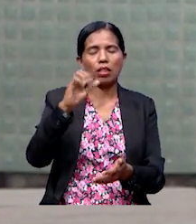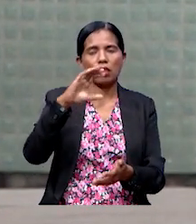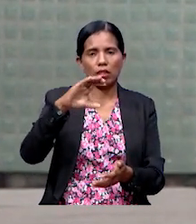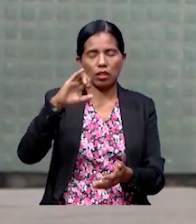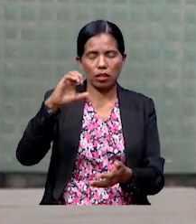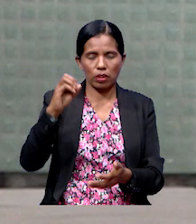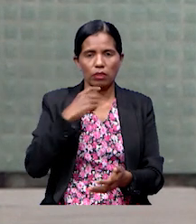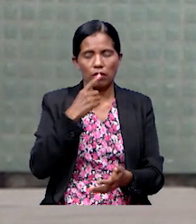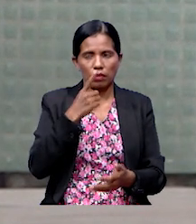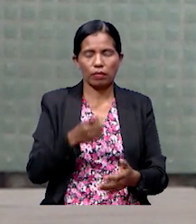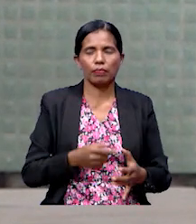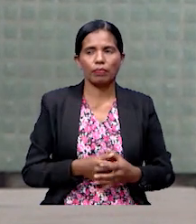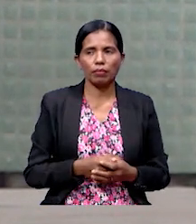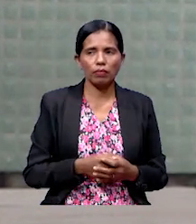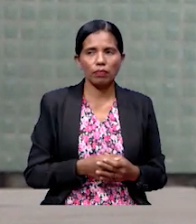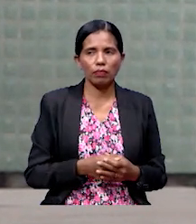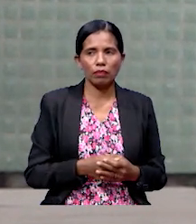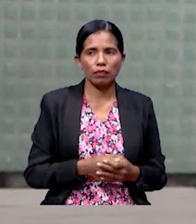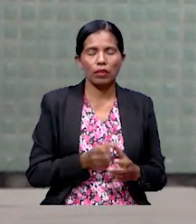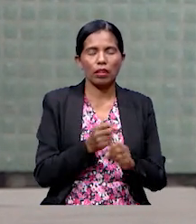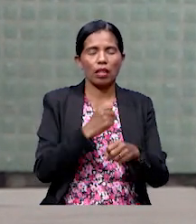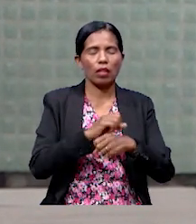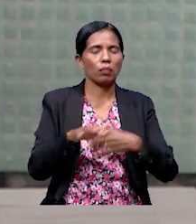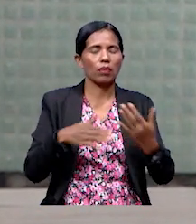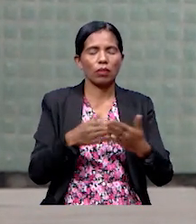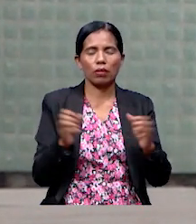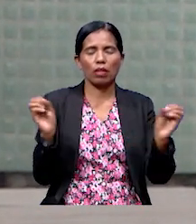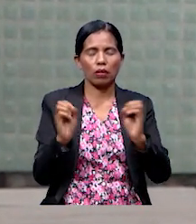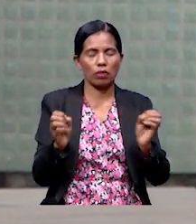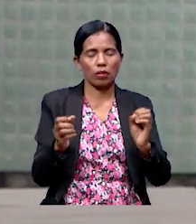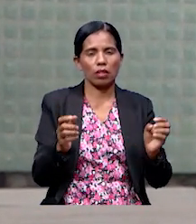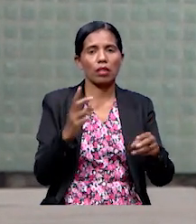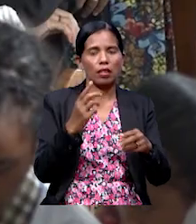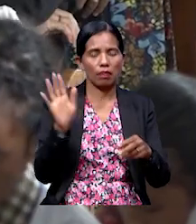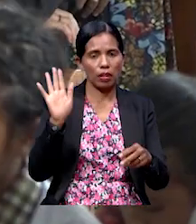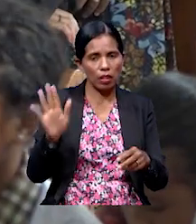halo buat hoto laos tambania, bamarawa matinia gloria.